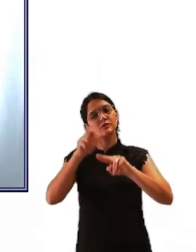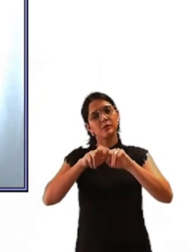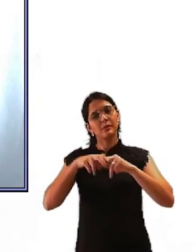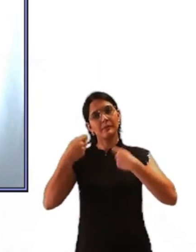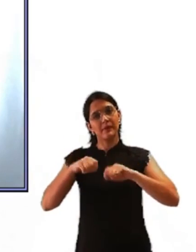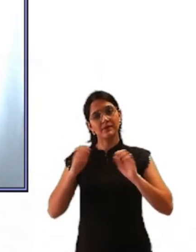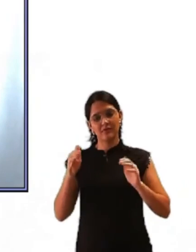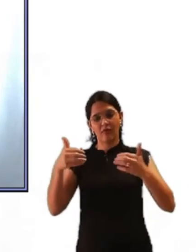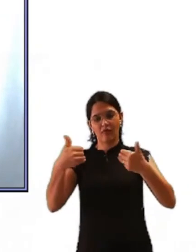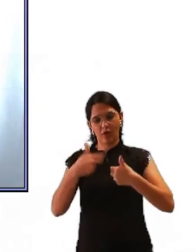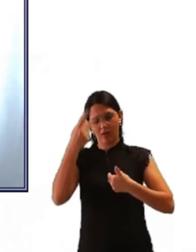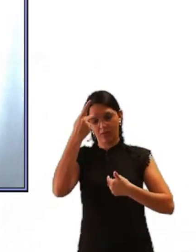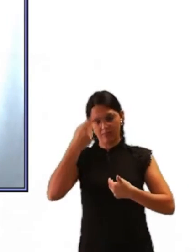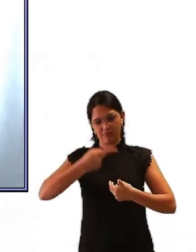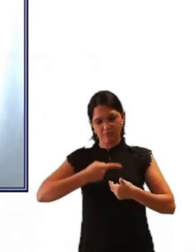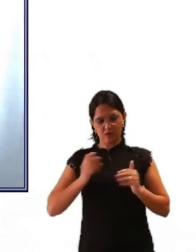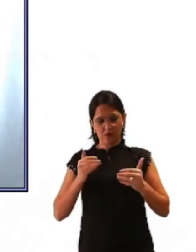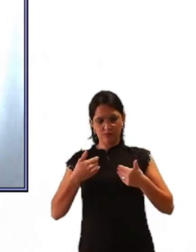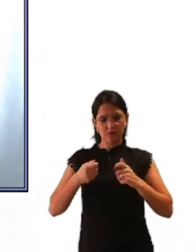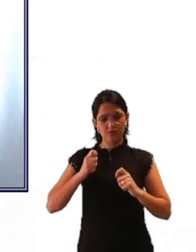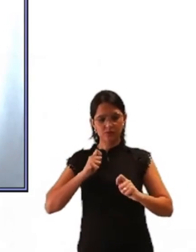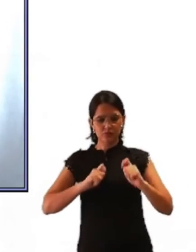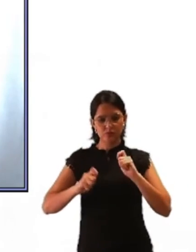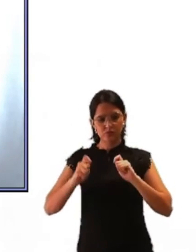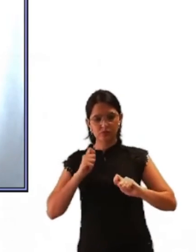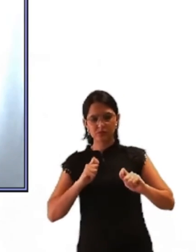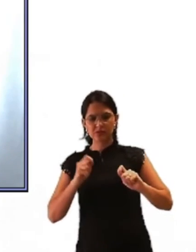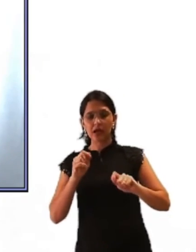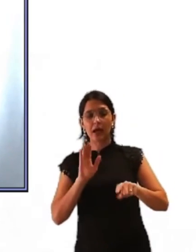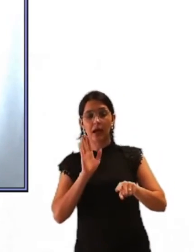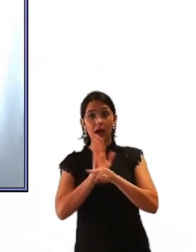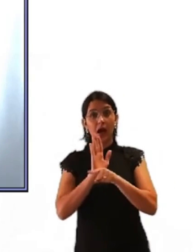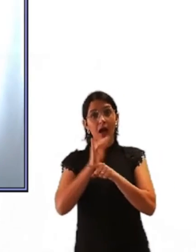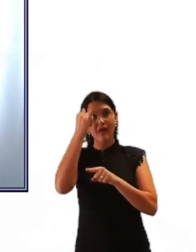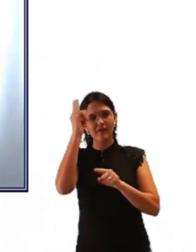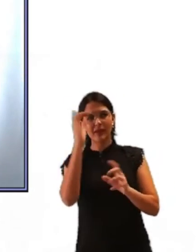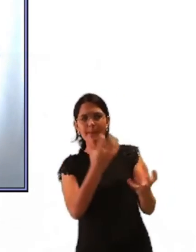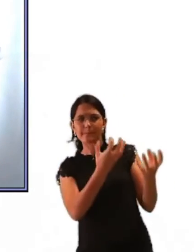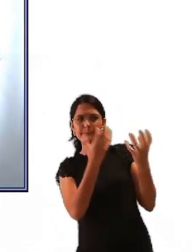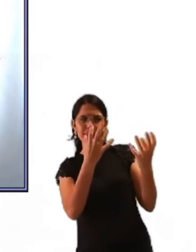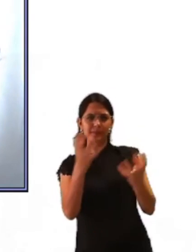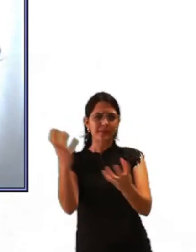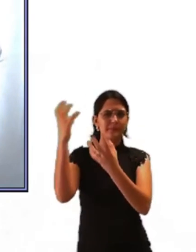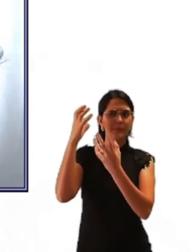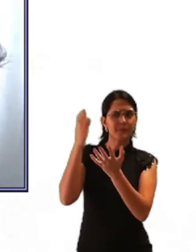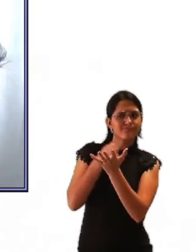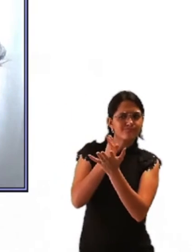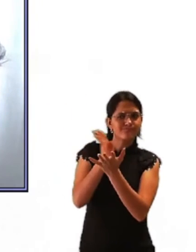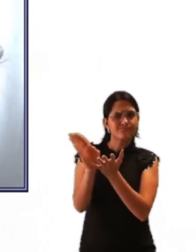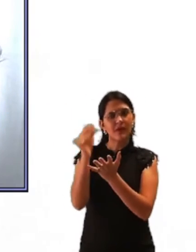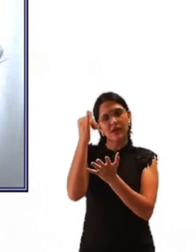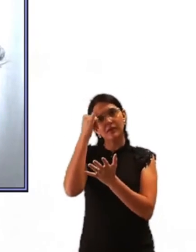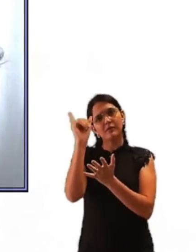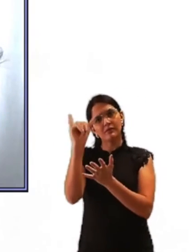se evitar decisionismo, de se evitar vieses.